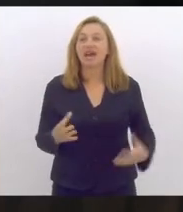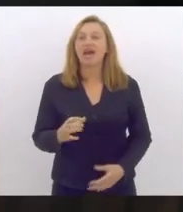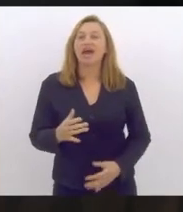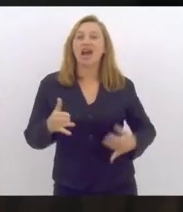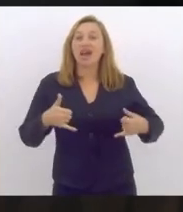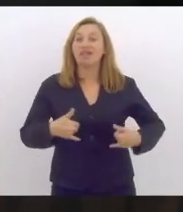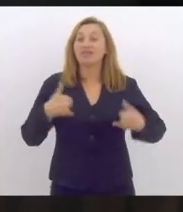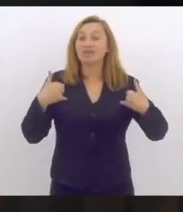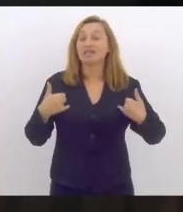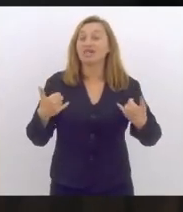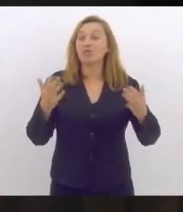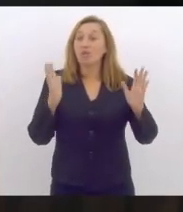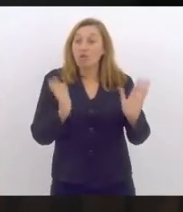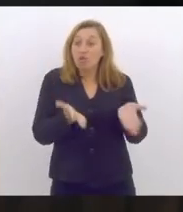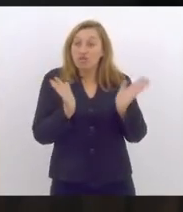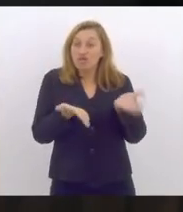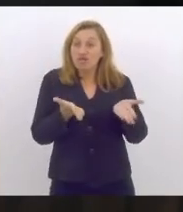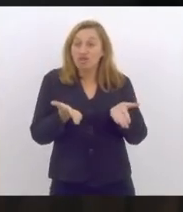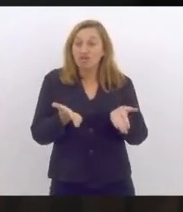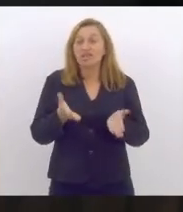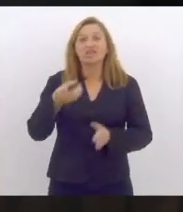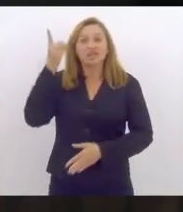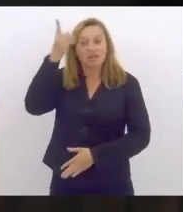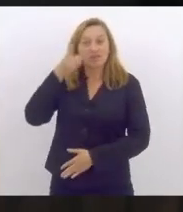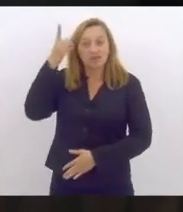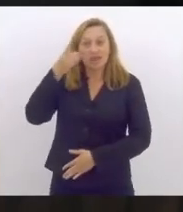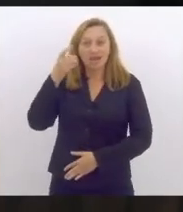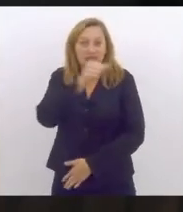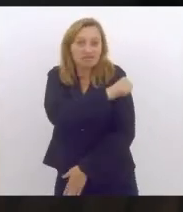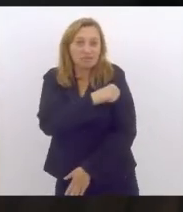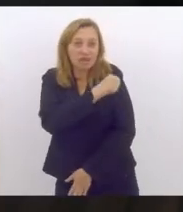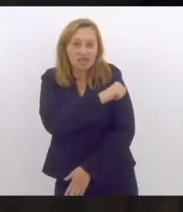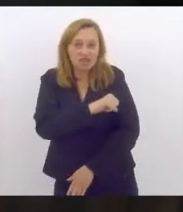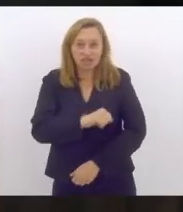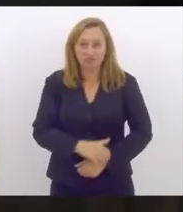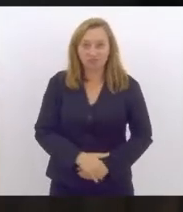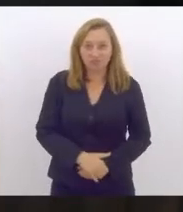aniversariante, deputada Fermeira Rejane,